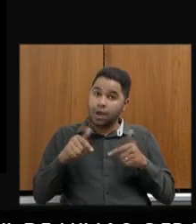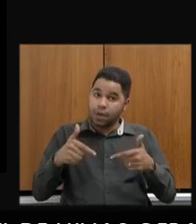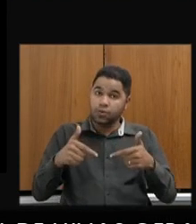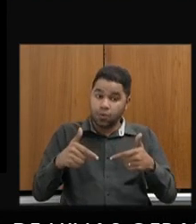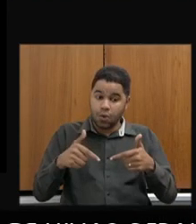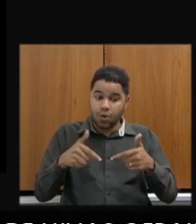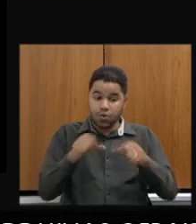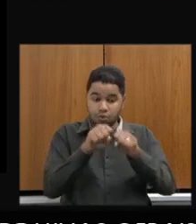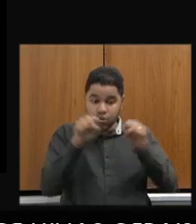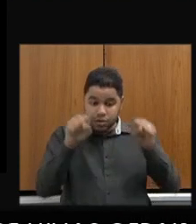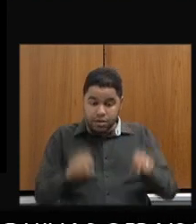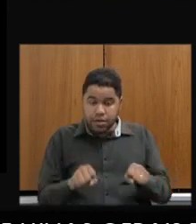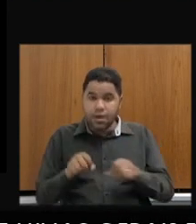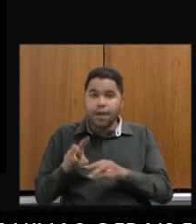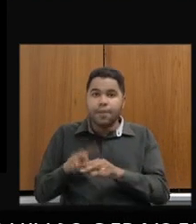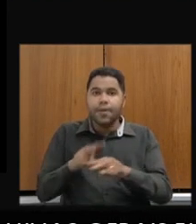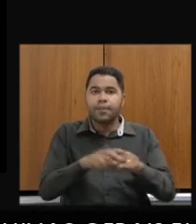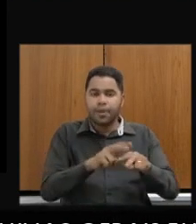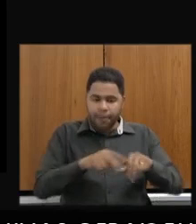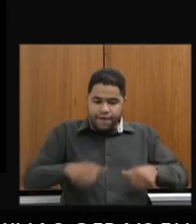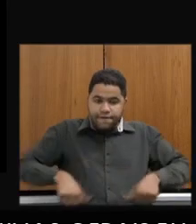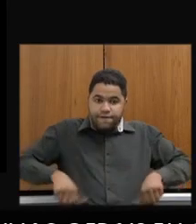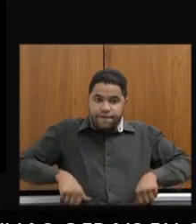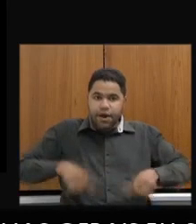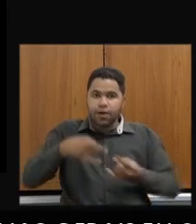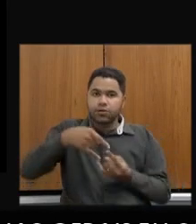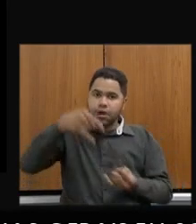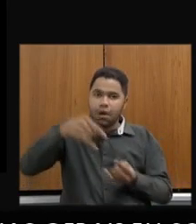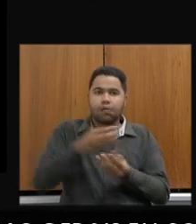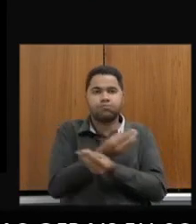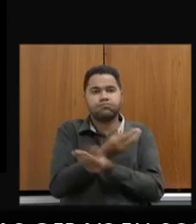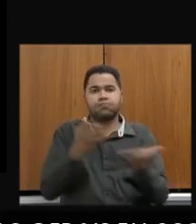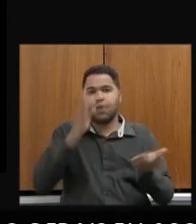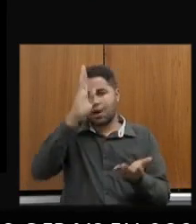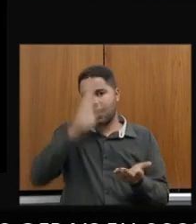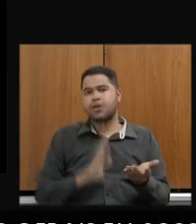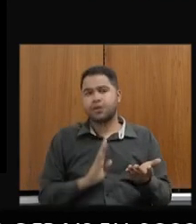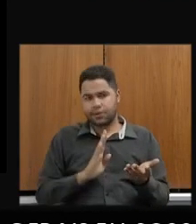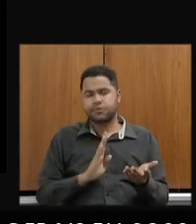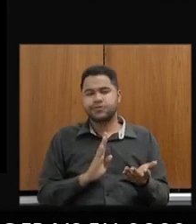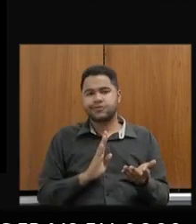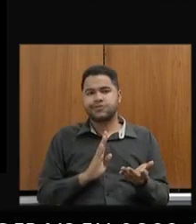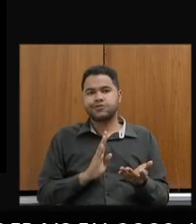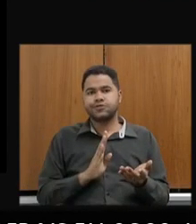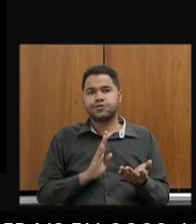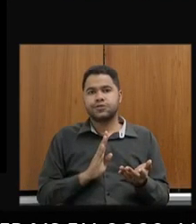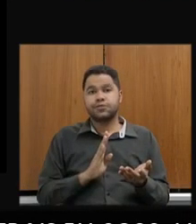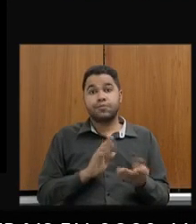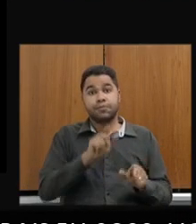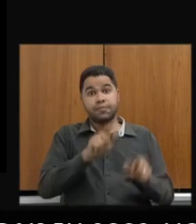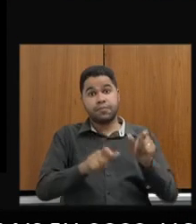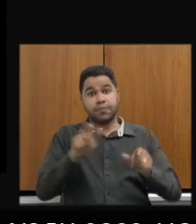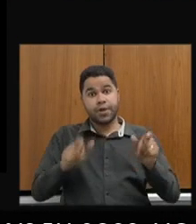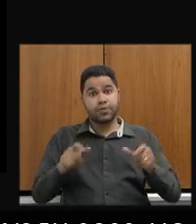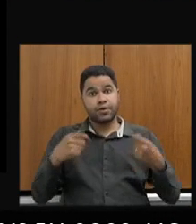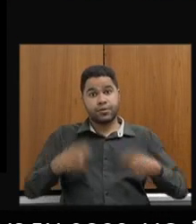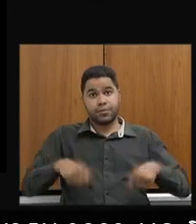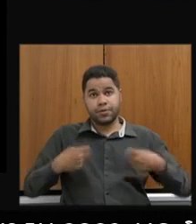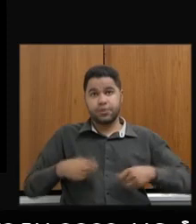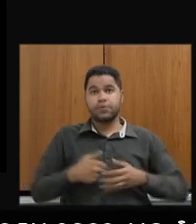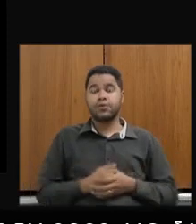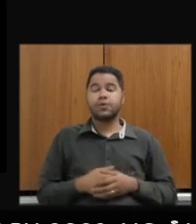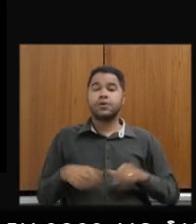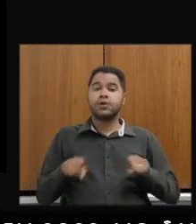dentro do sistema prisional produzindo fraldões e absorventes que vão ser distribuídos gratuitamente né para aquelas pessoas que tiver necessidade